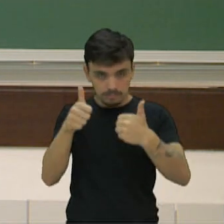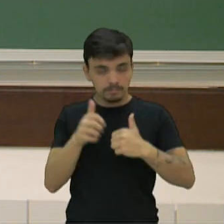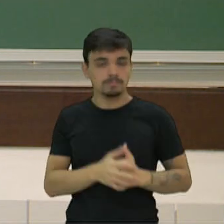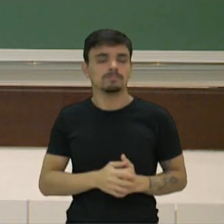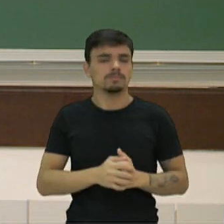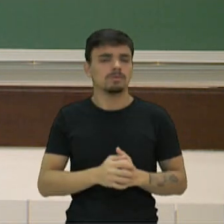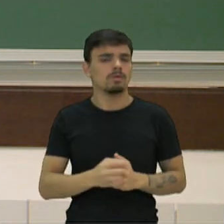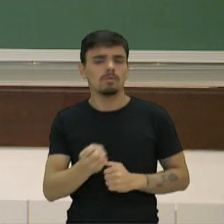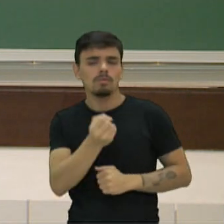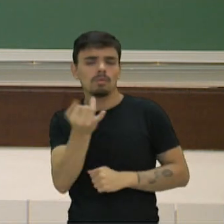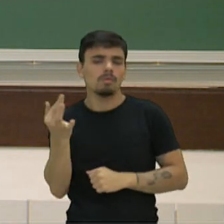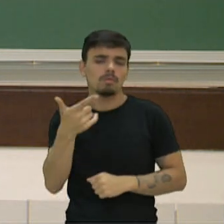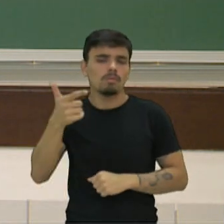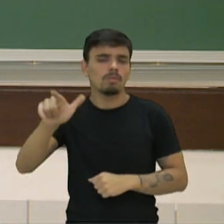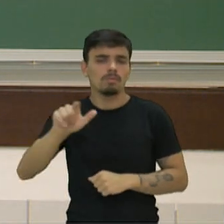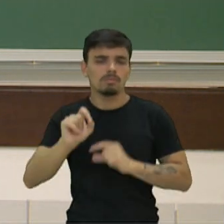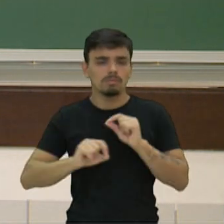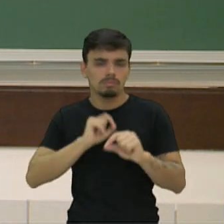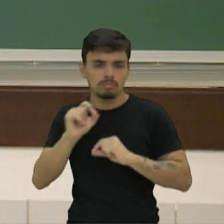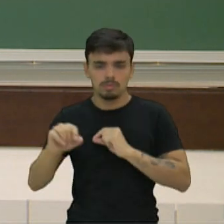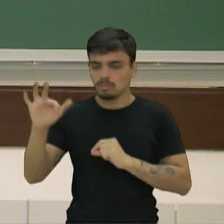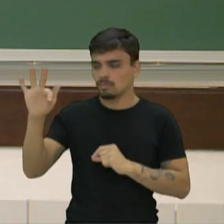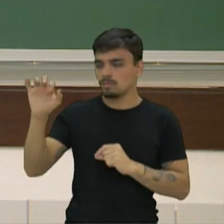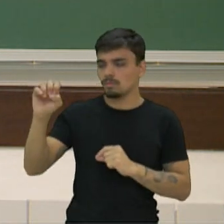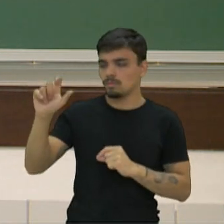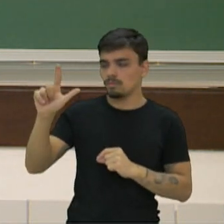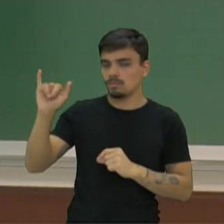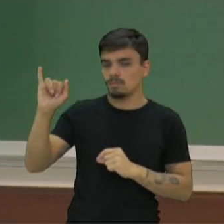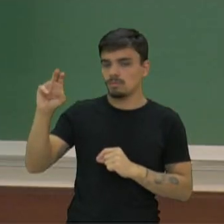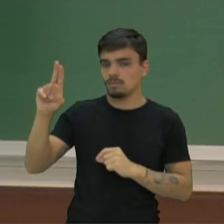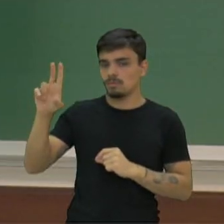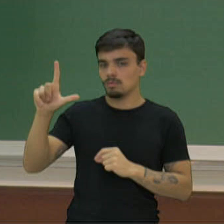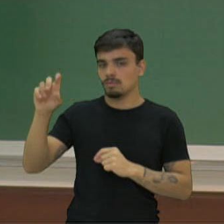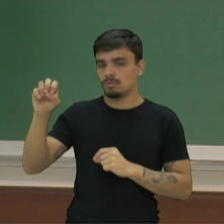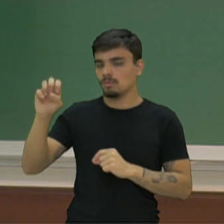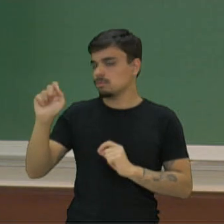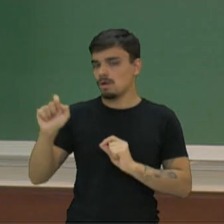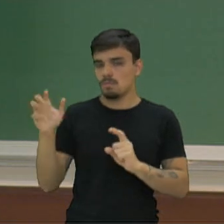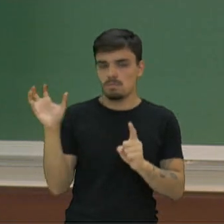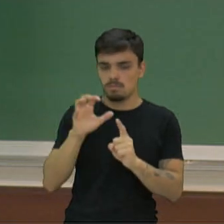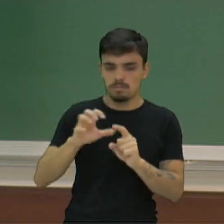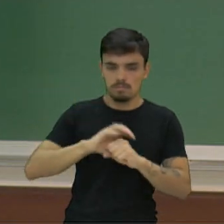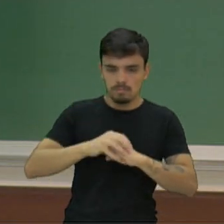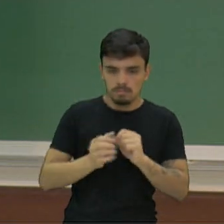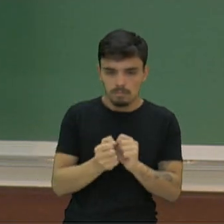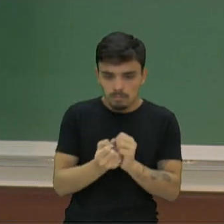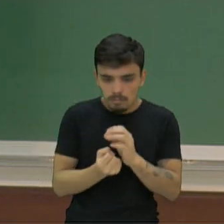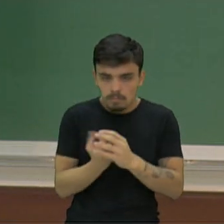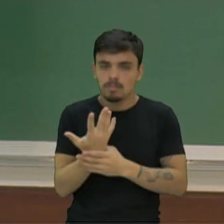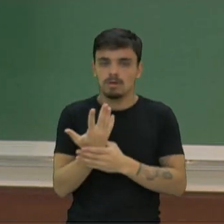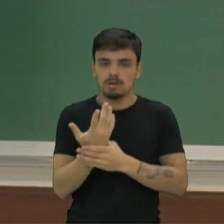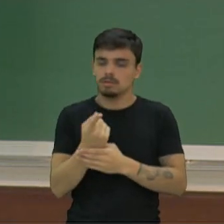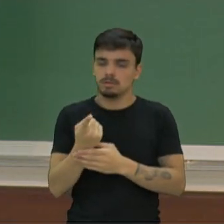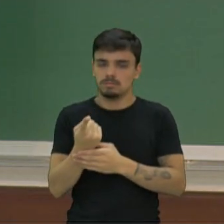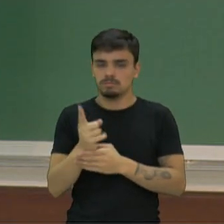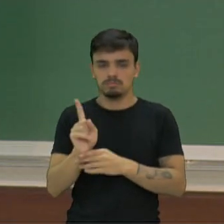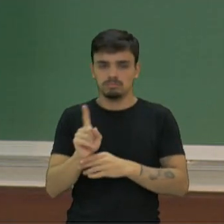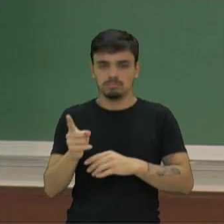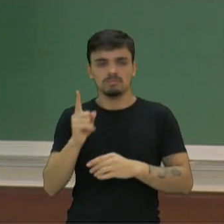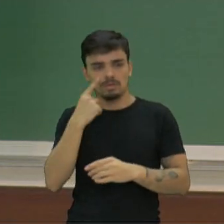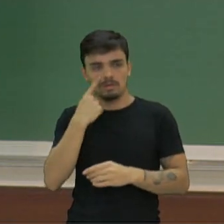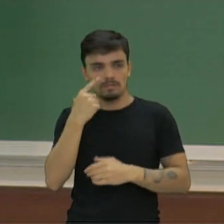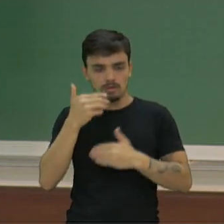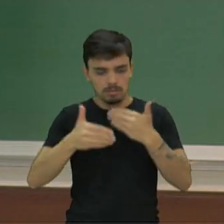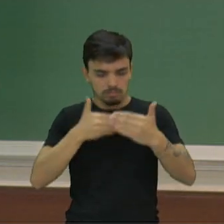Os demais folículos, né, que não amadureceram o ovócito, eles vão retroceder. E aí a gente já vai ver aqui nessa